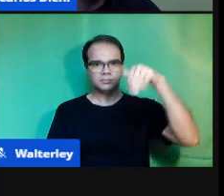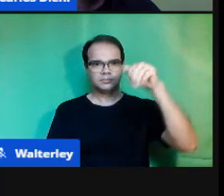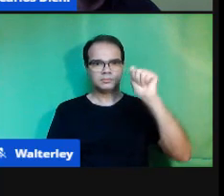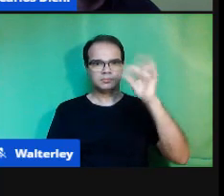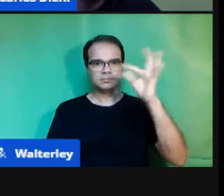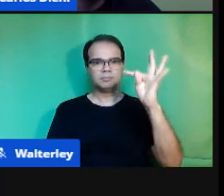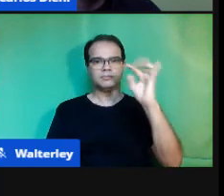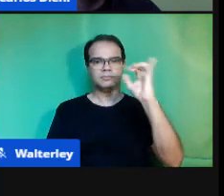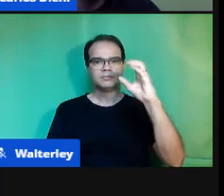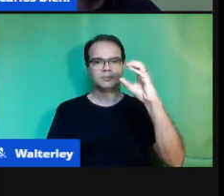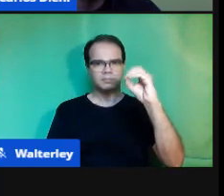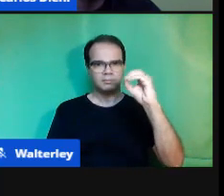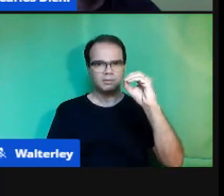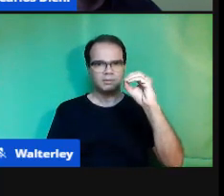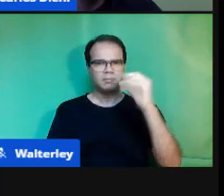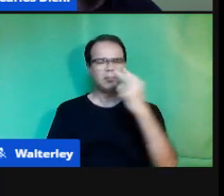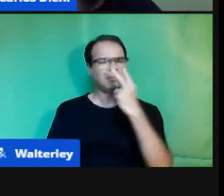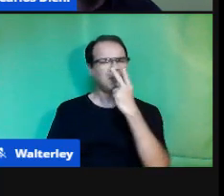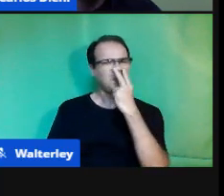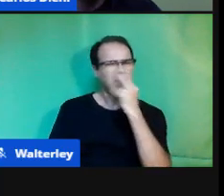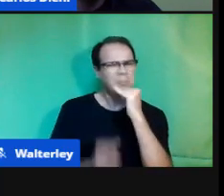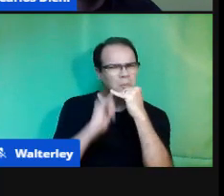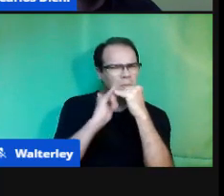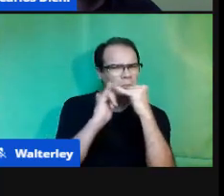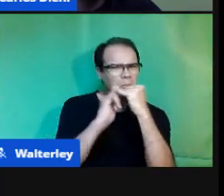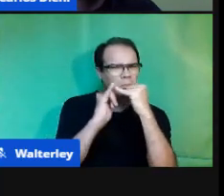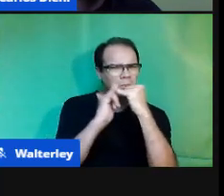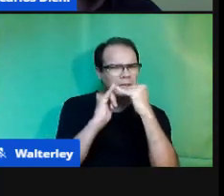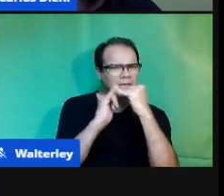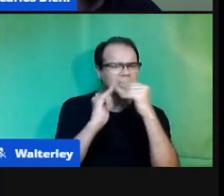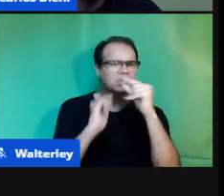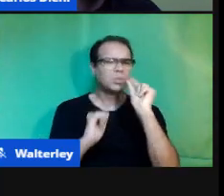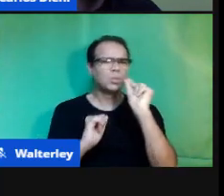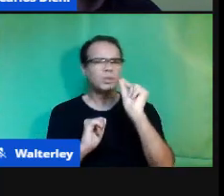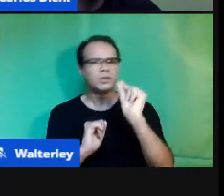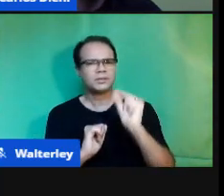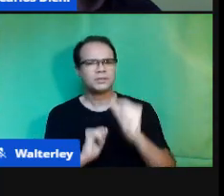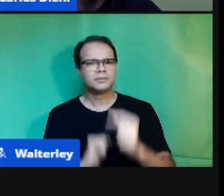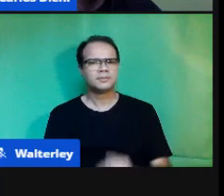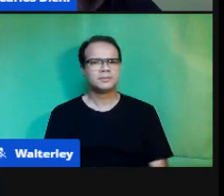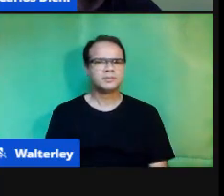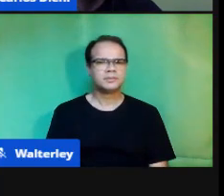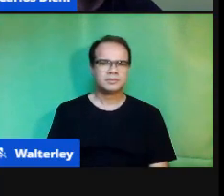aquele modo que a gente viu antes, que é o modo... Aqui, vou botar aqui.